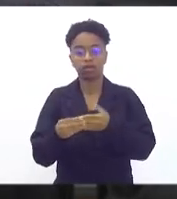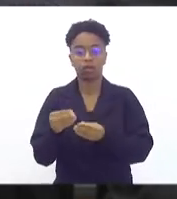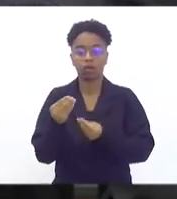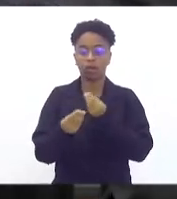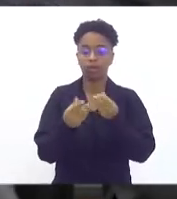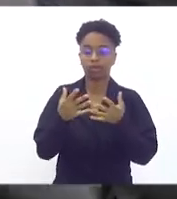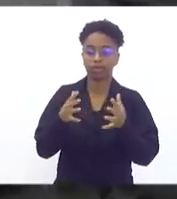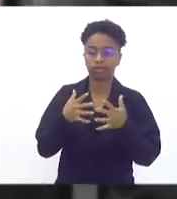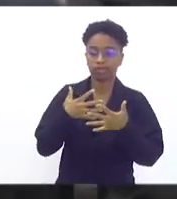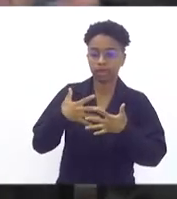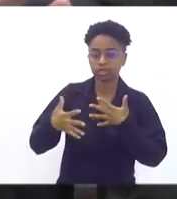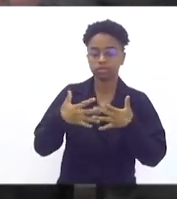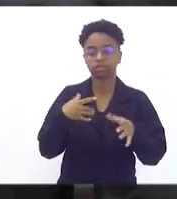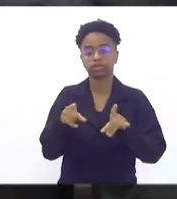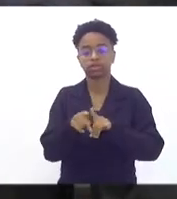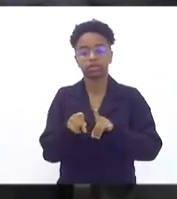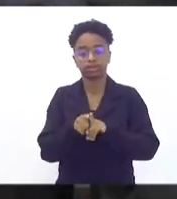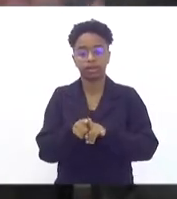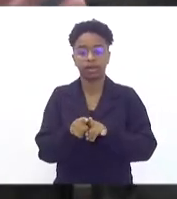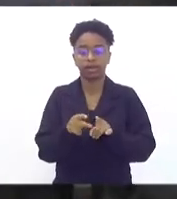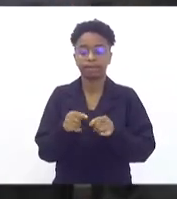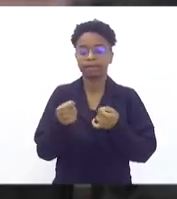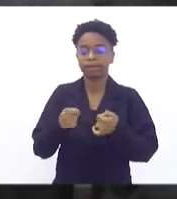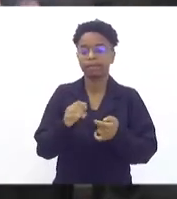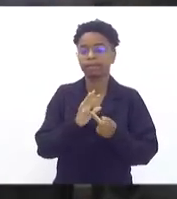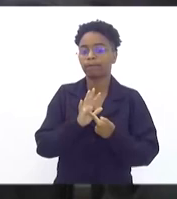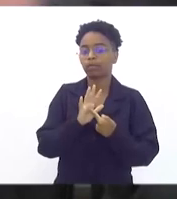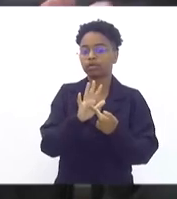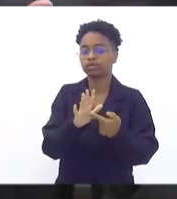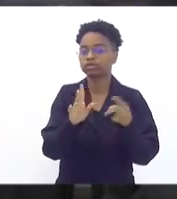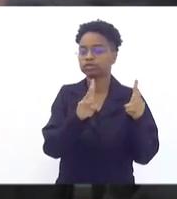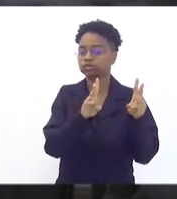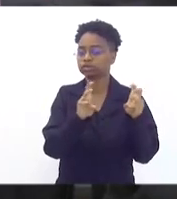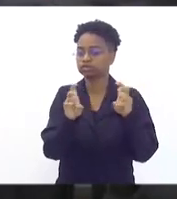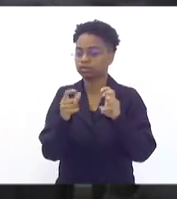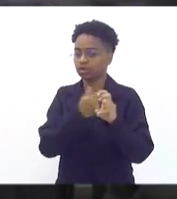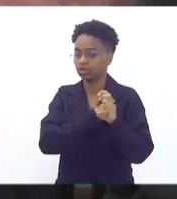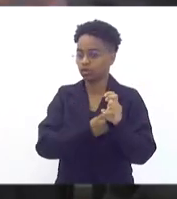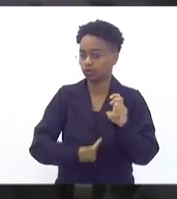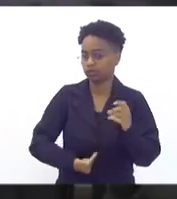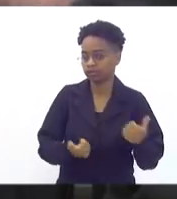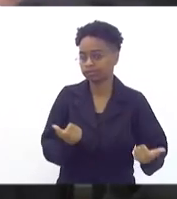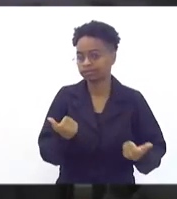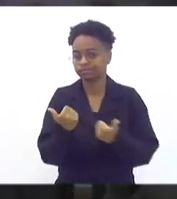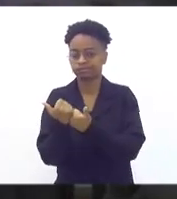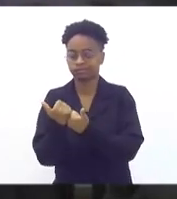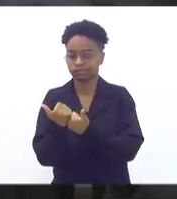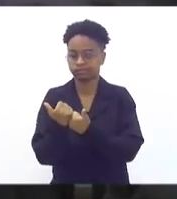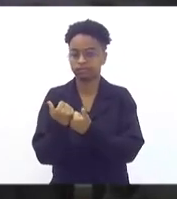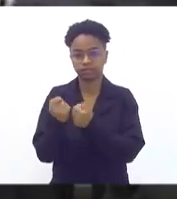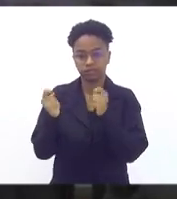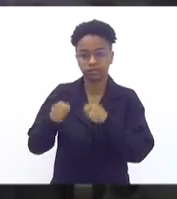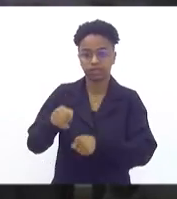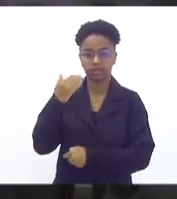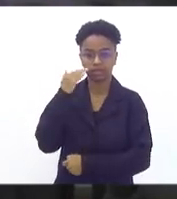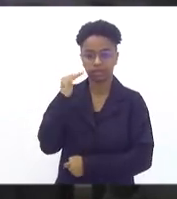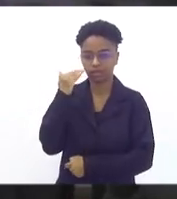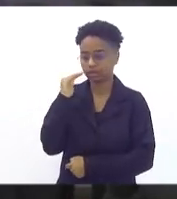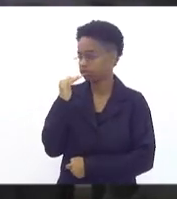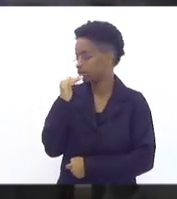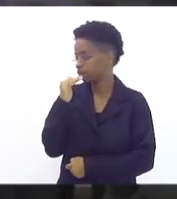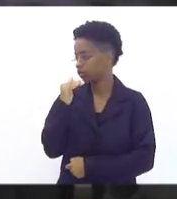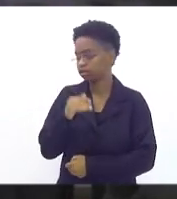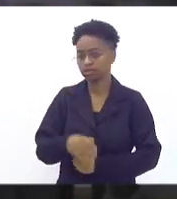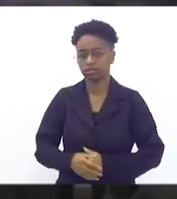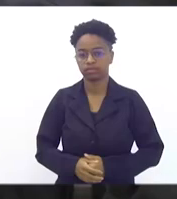e obviamente jogar luzes a questões que o governo que auxiliam o governo a poder entender a